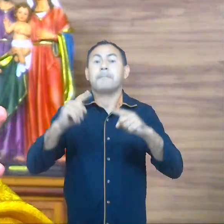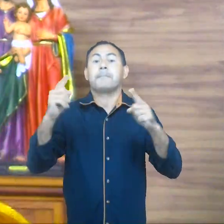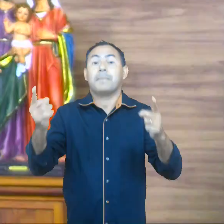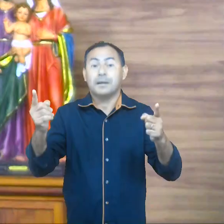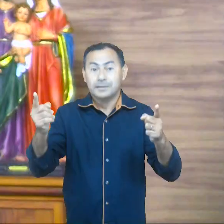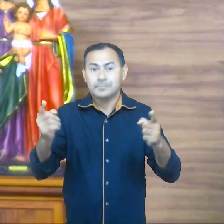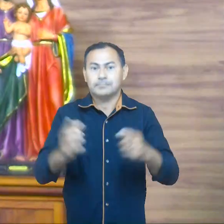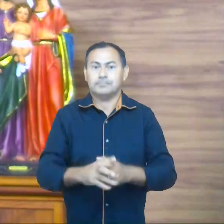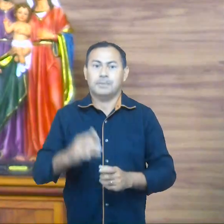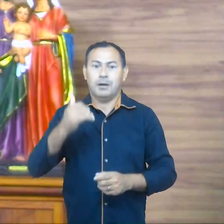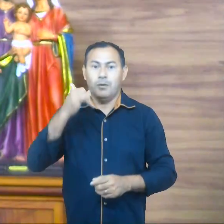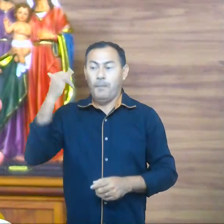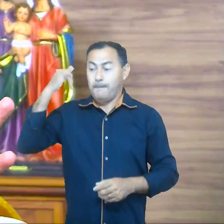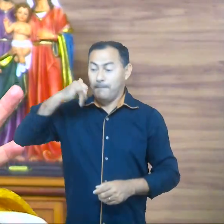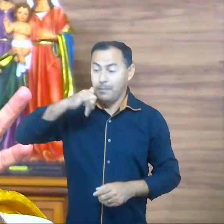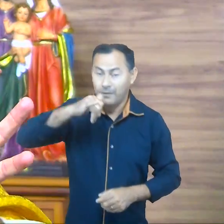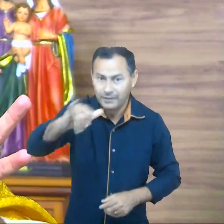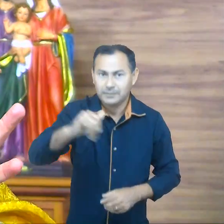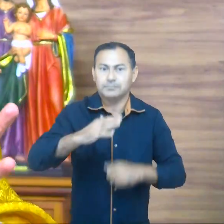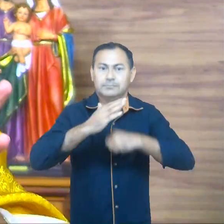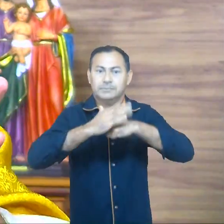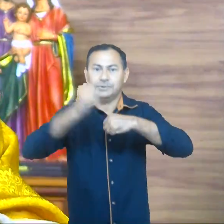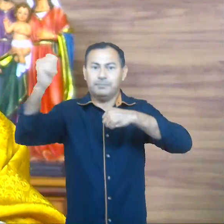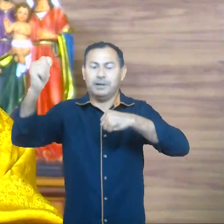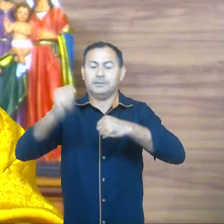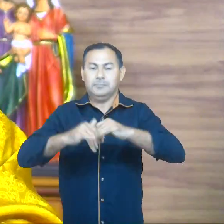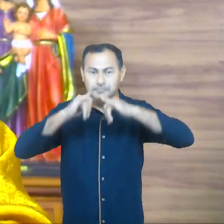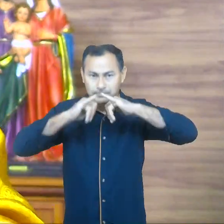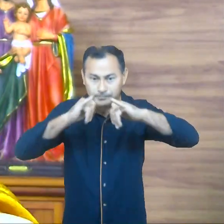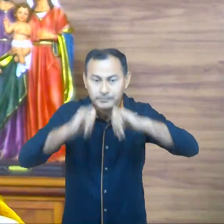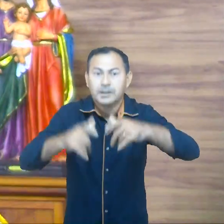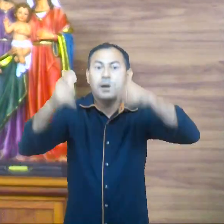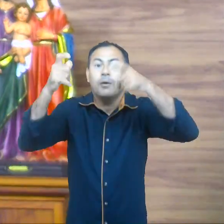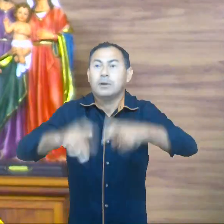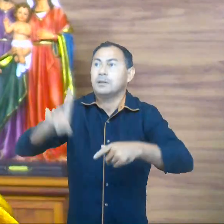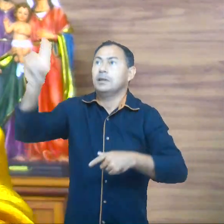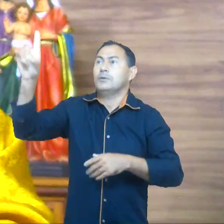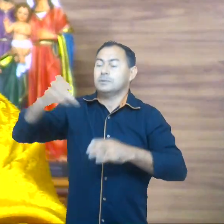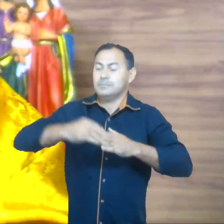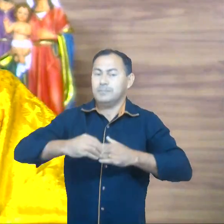mas o profeta é aquele que é chamado para pregar aonde Deus leva.